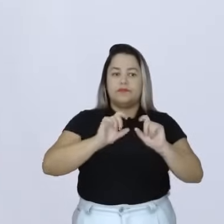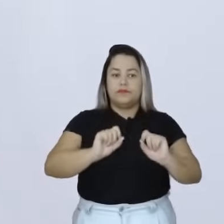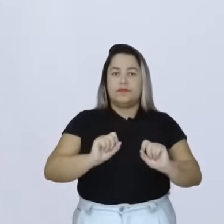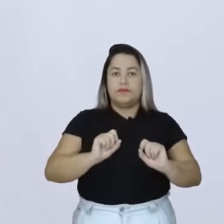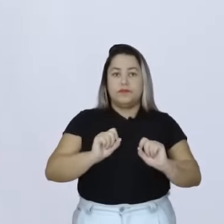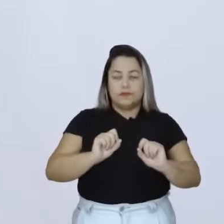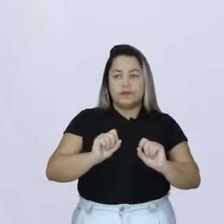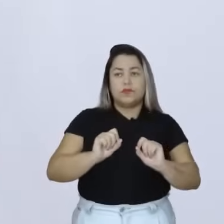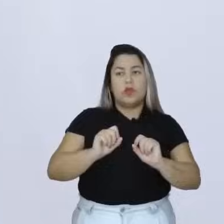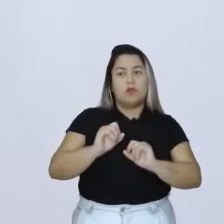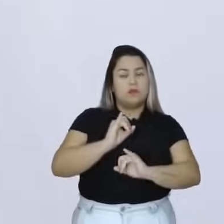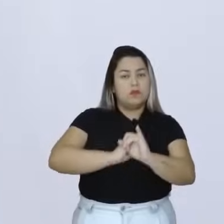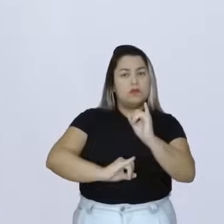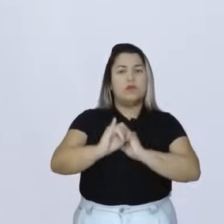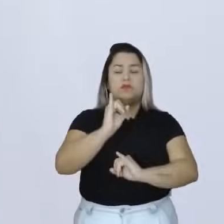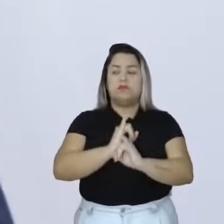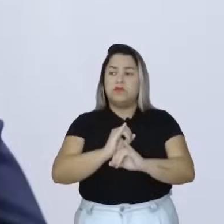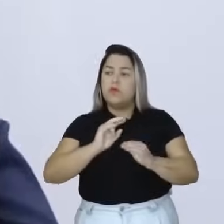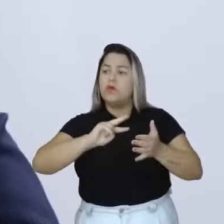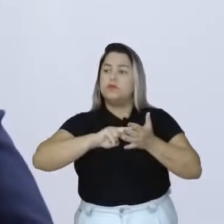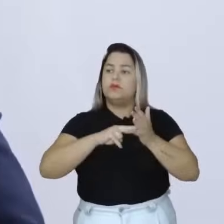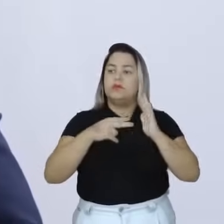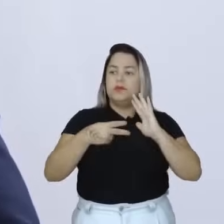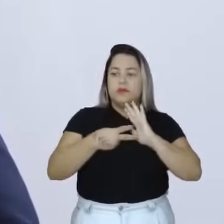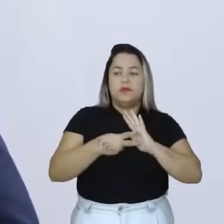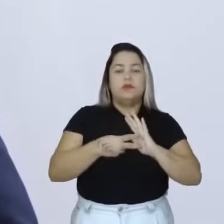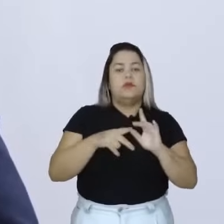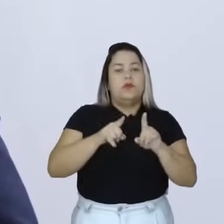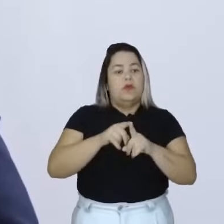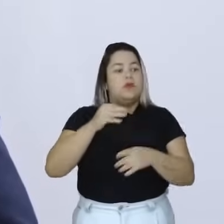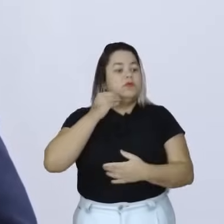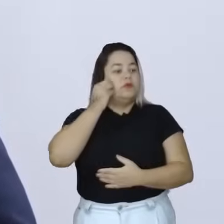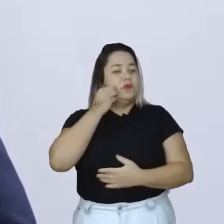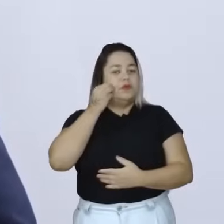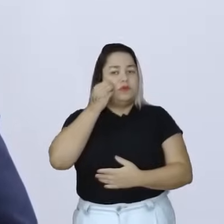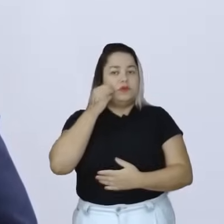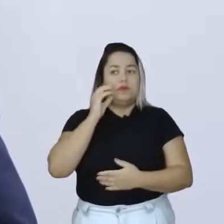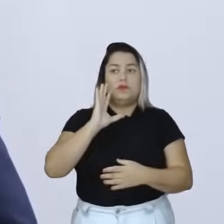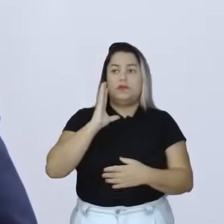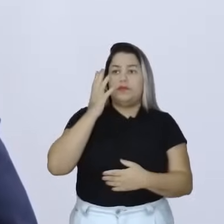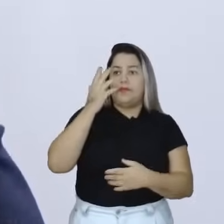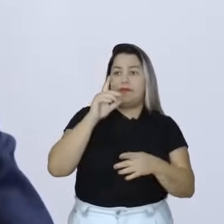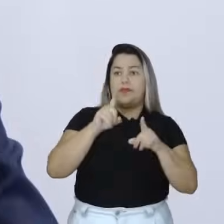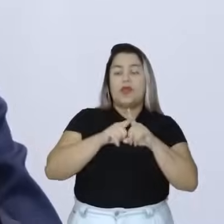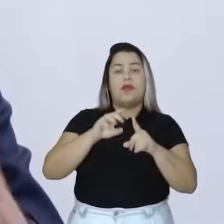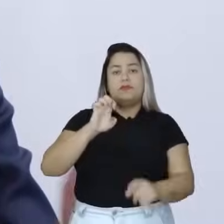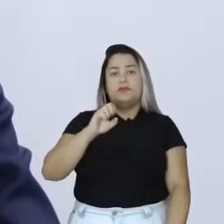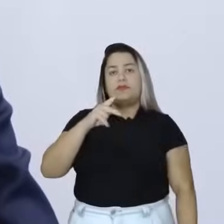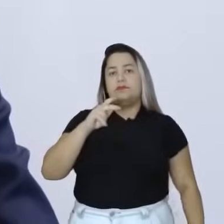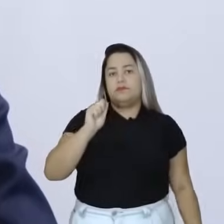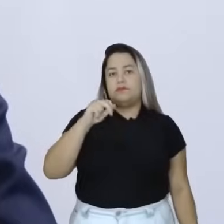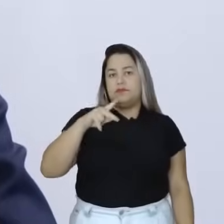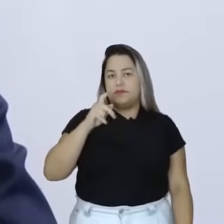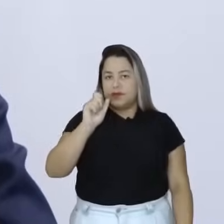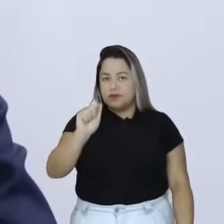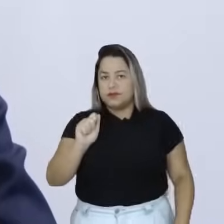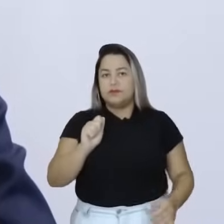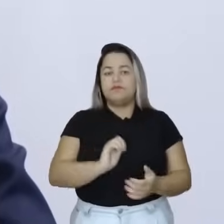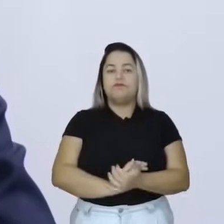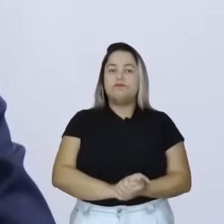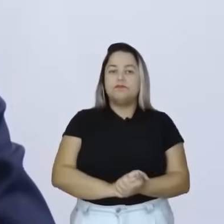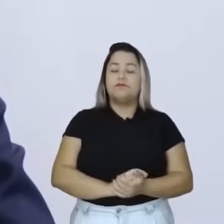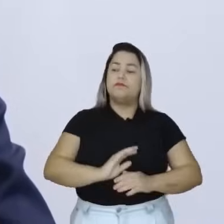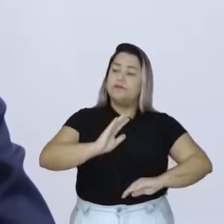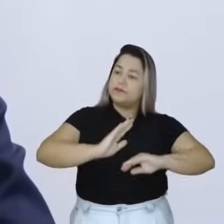coisa muito, muito significativa. Nós pegamos a experiência do Decidim da Espanha, mais